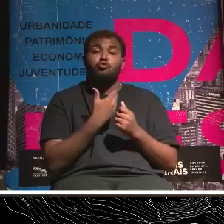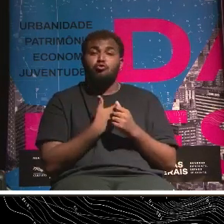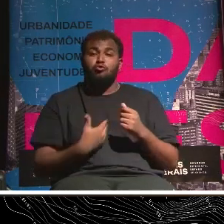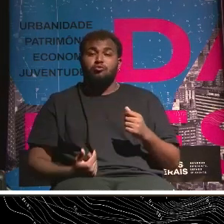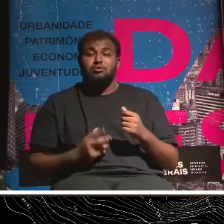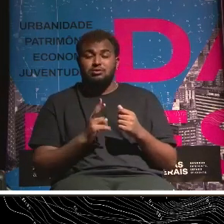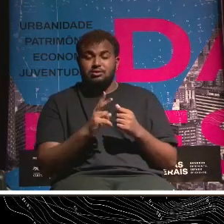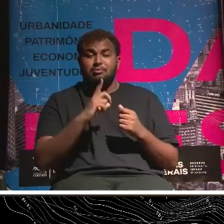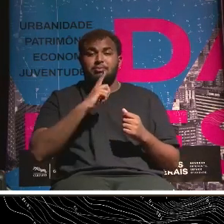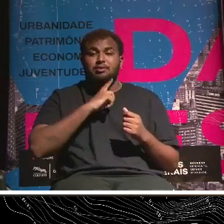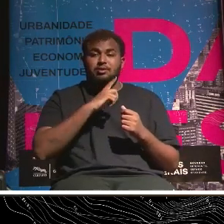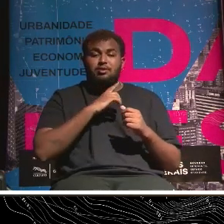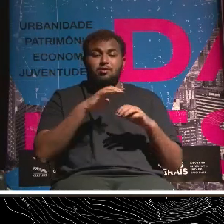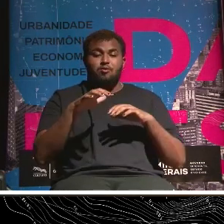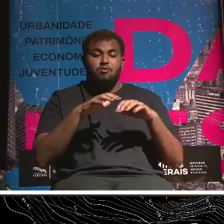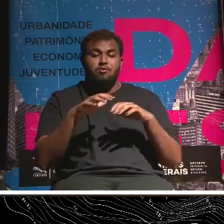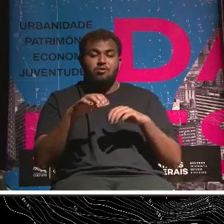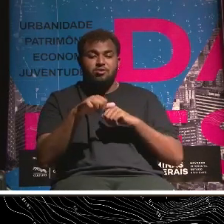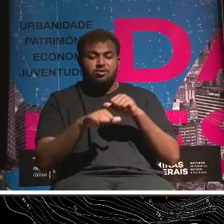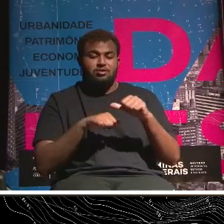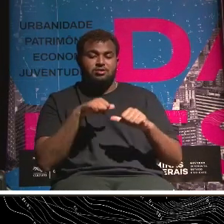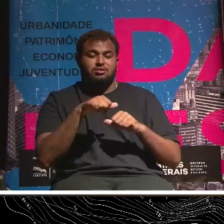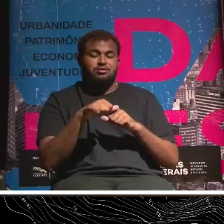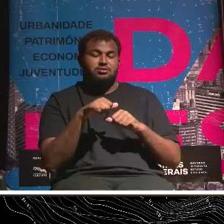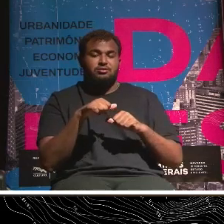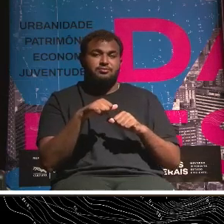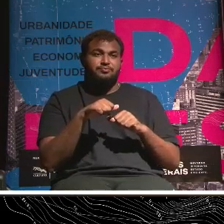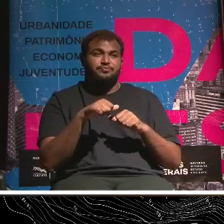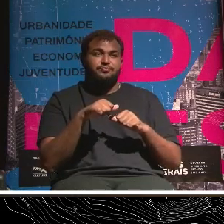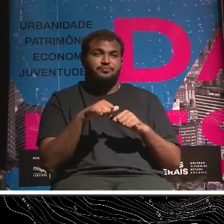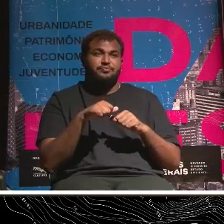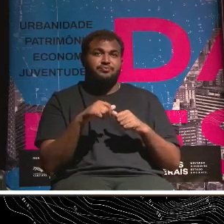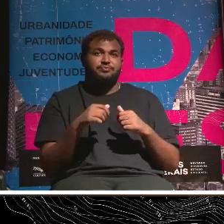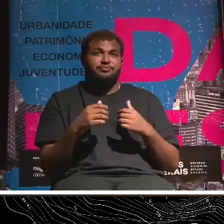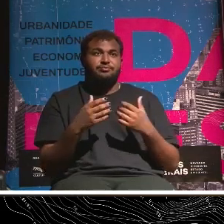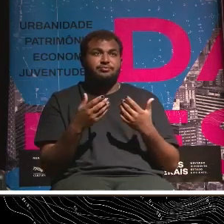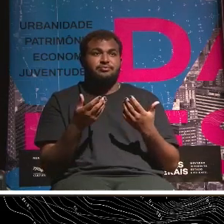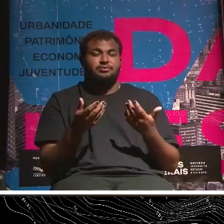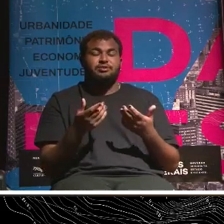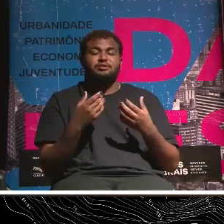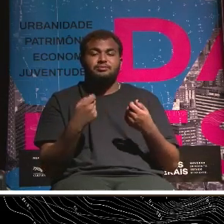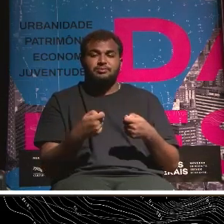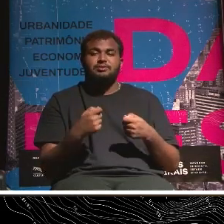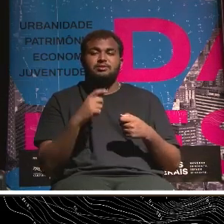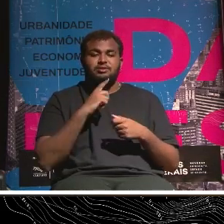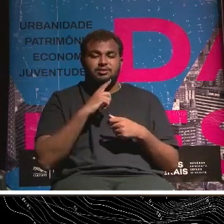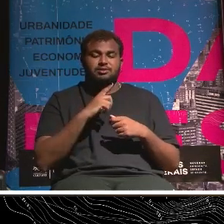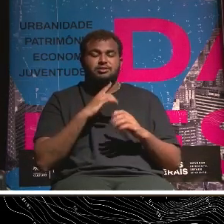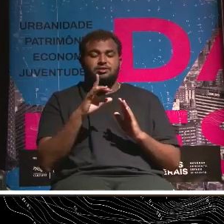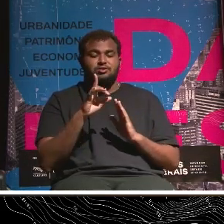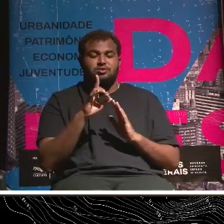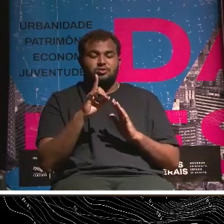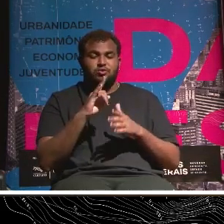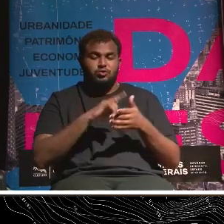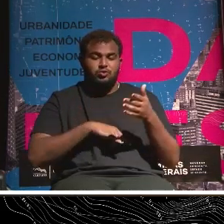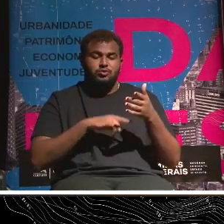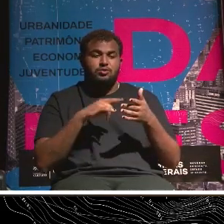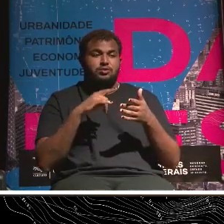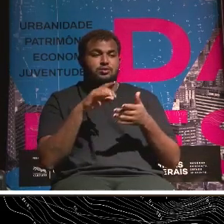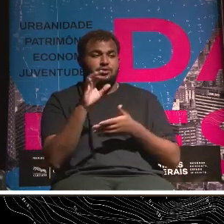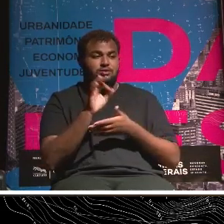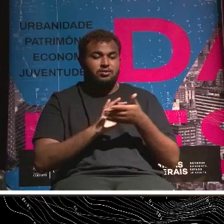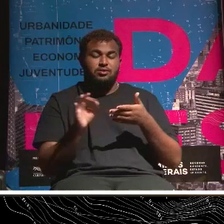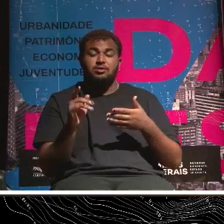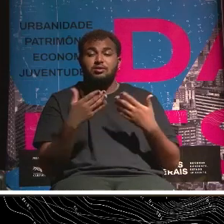vai ter movimentos de mudança, de alternância, e precisa ter essa documentação, esse registro. E